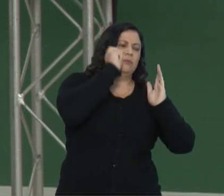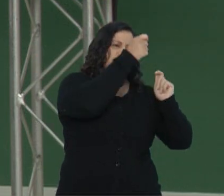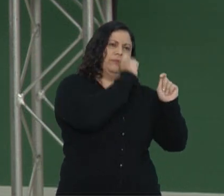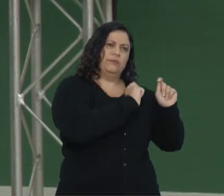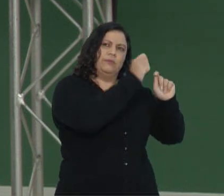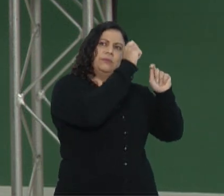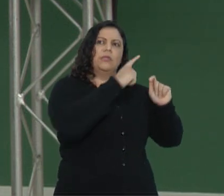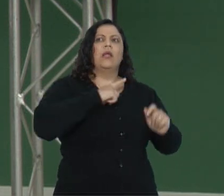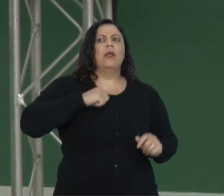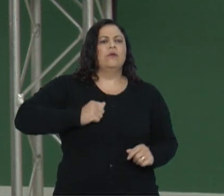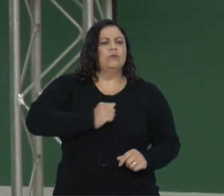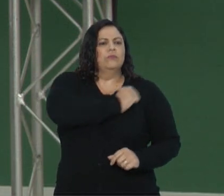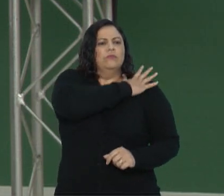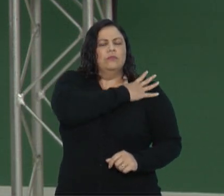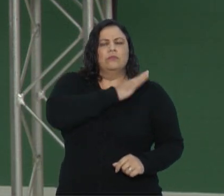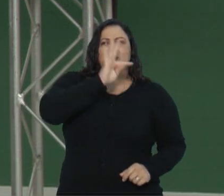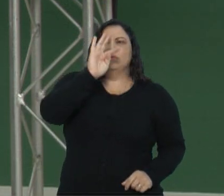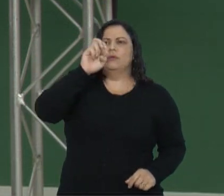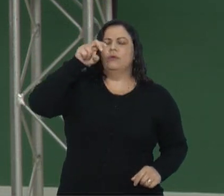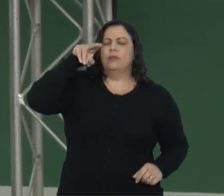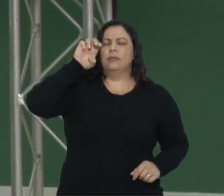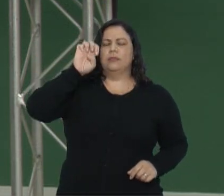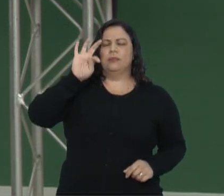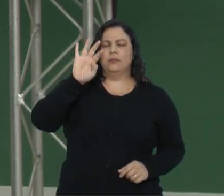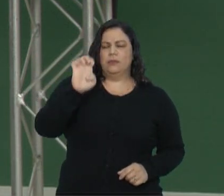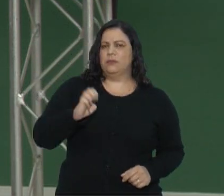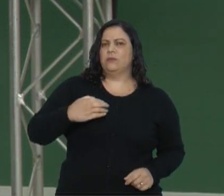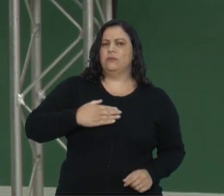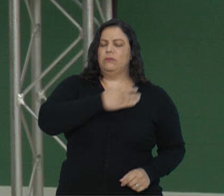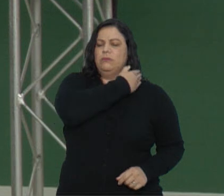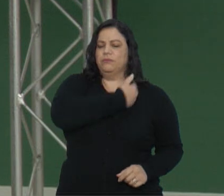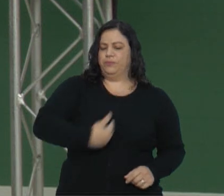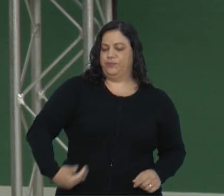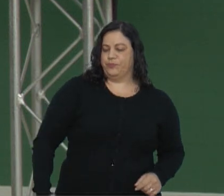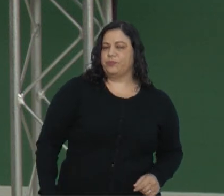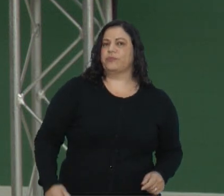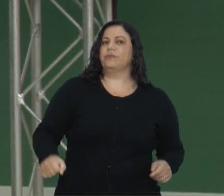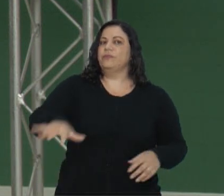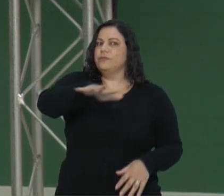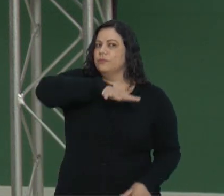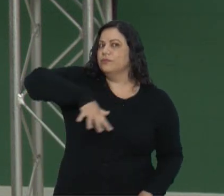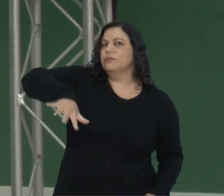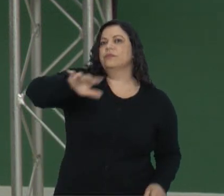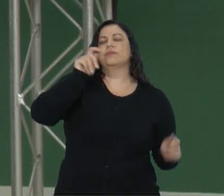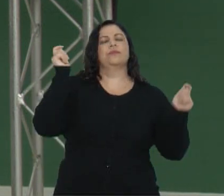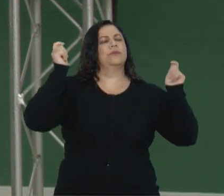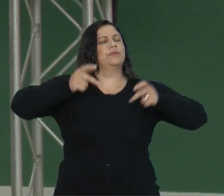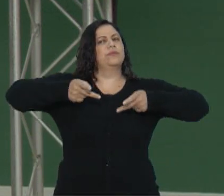do governador-geral lá, que foi fazer um convite, que o governador-geral queria